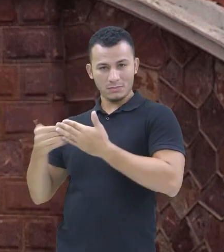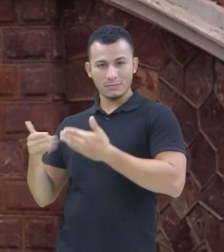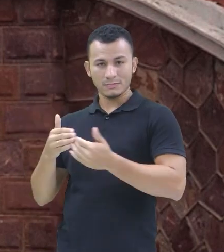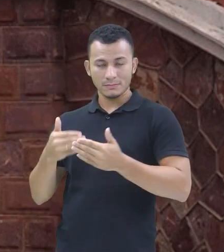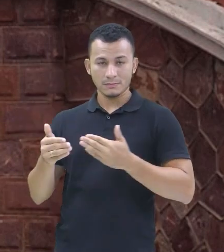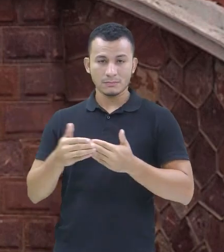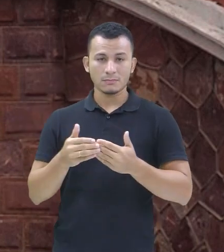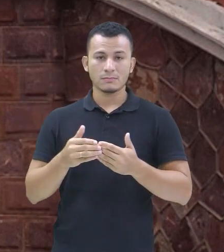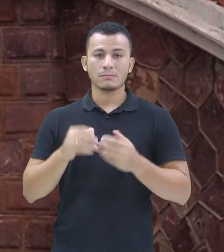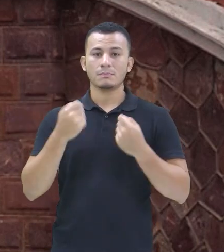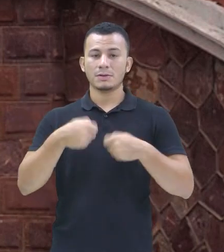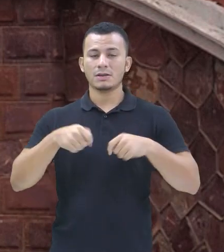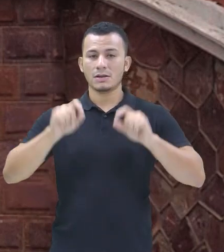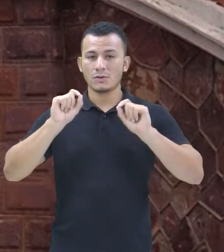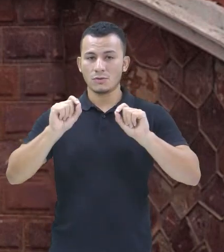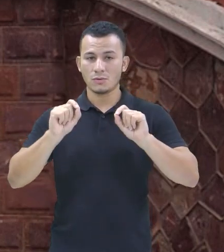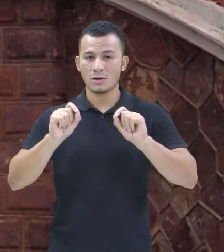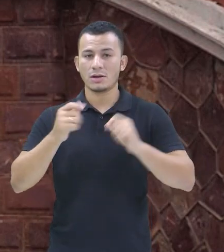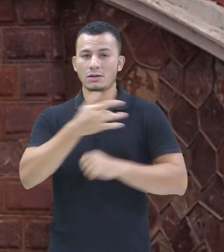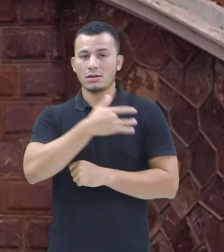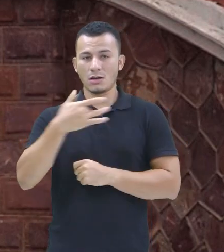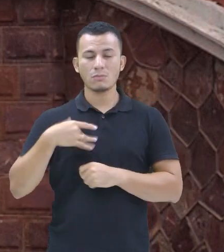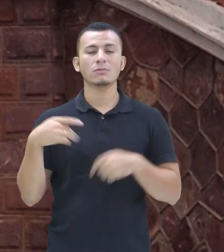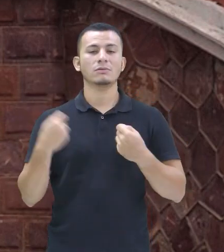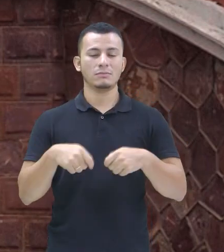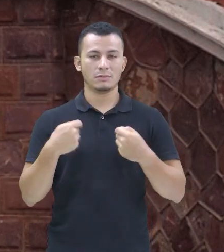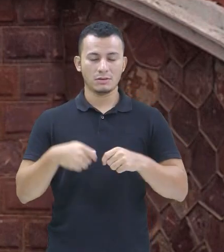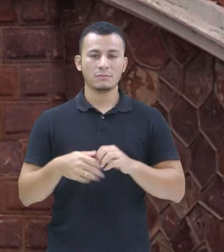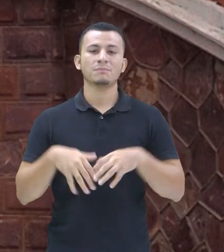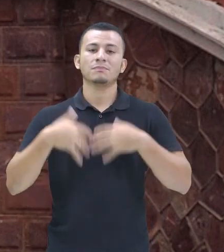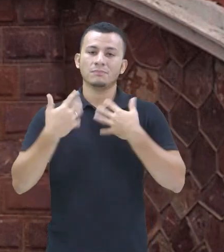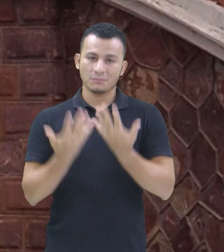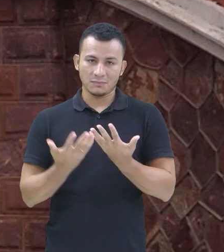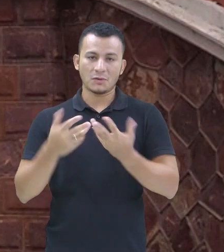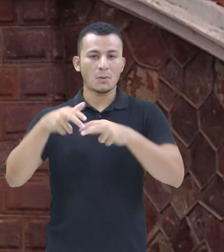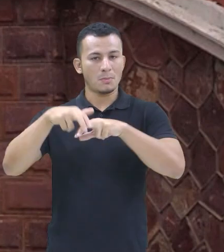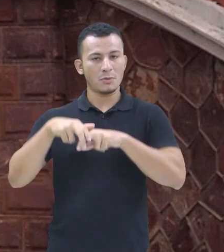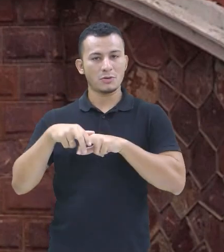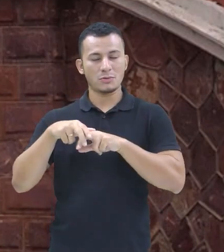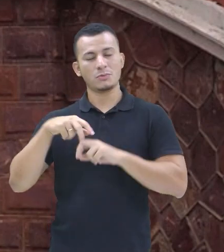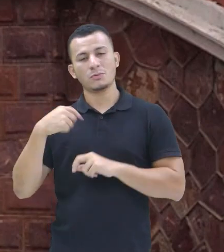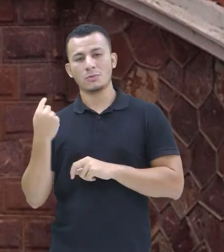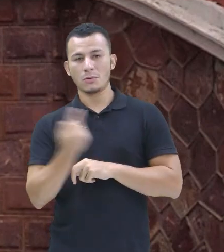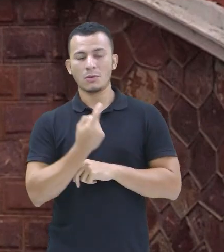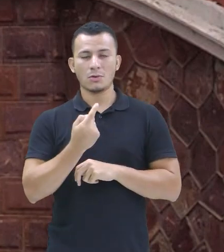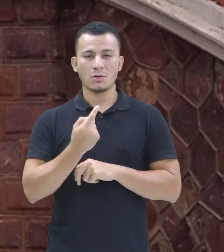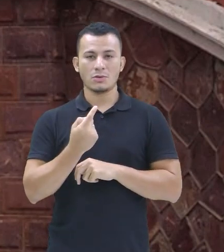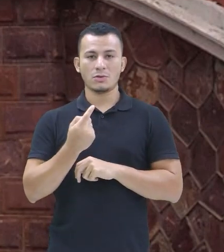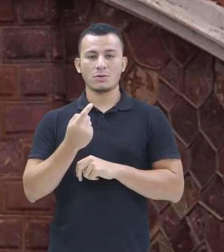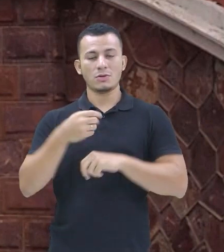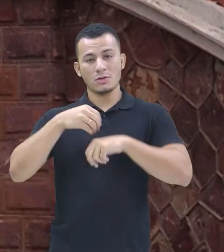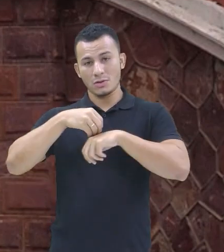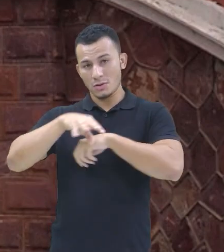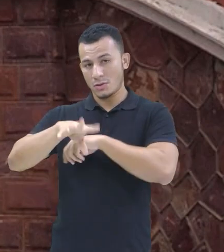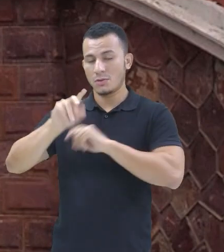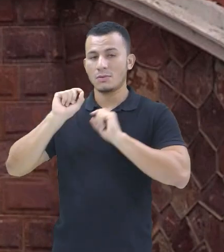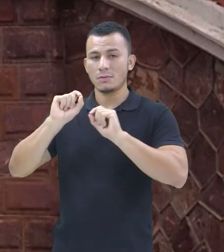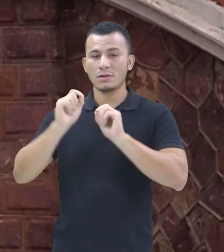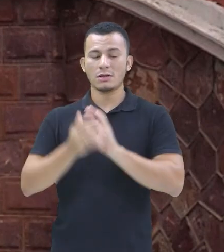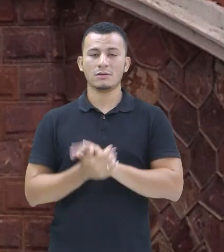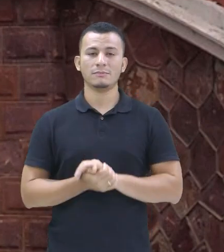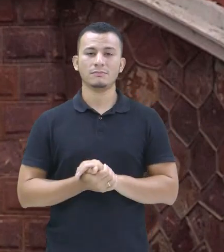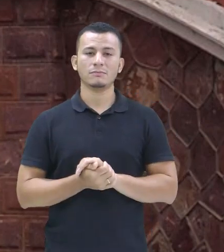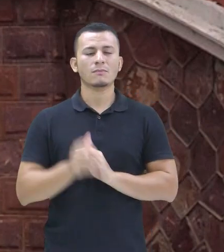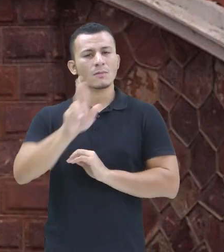de Manaus, você necessita estar saudável. E é por isso que nós pedimos para você que você